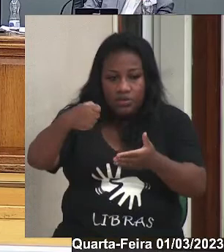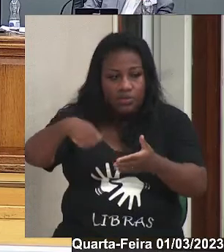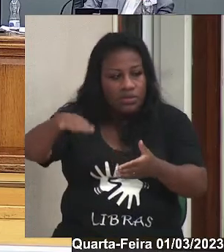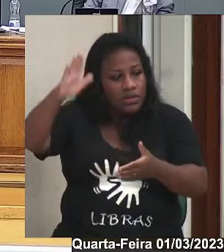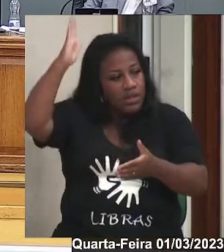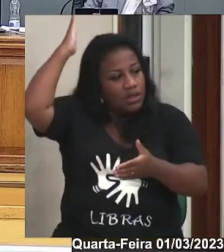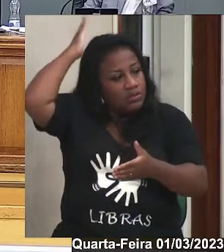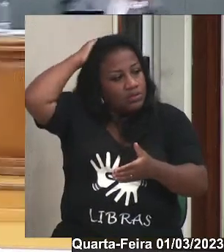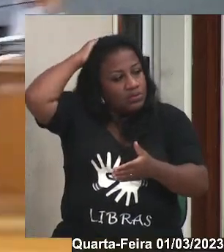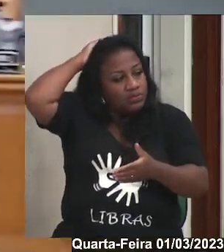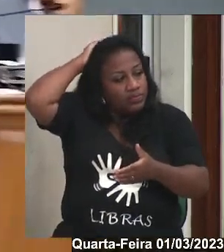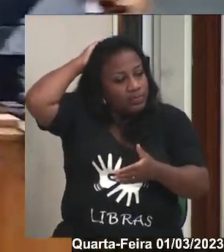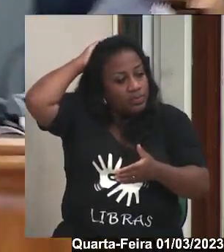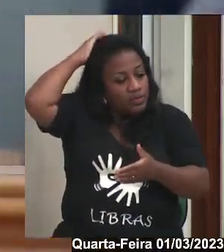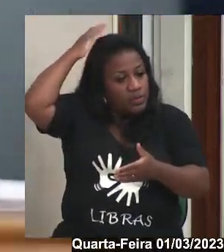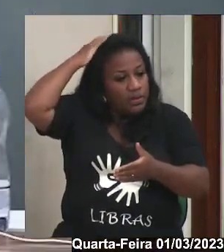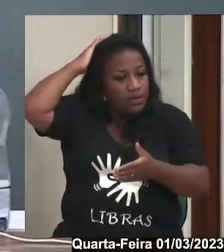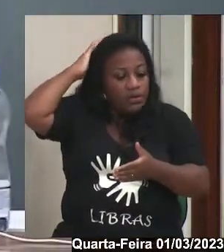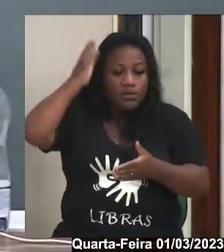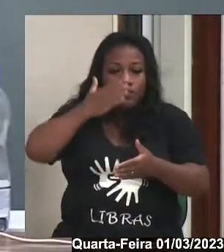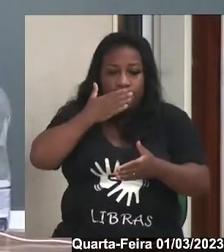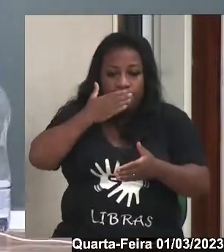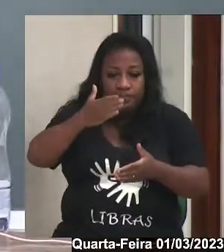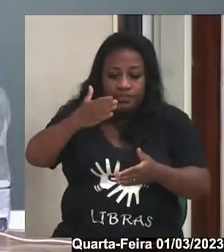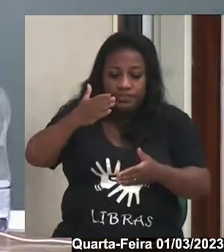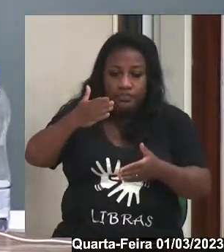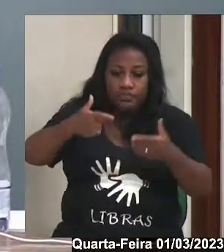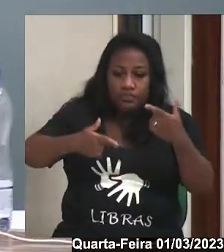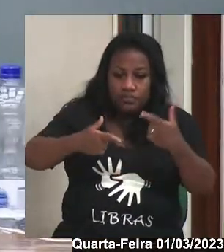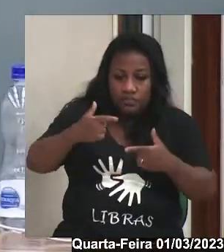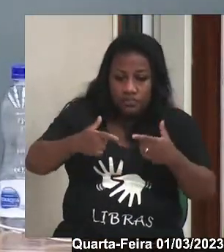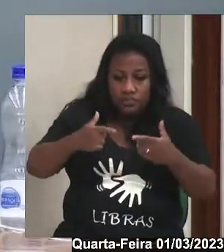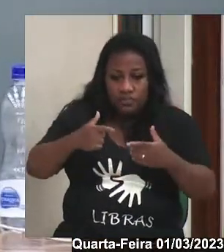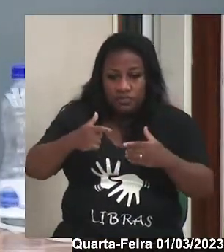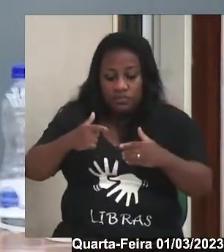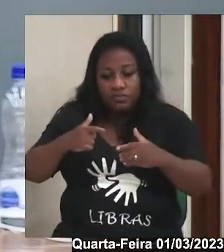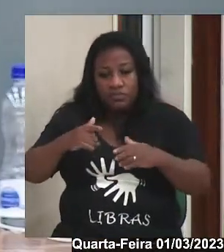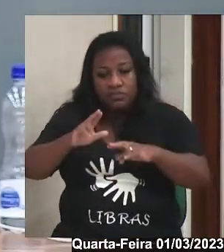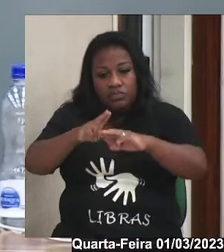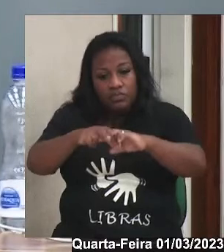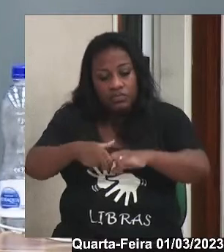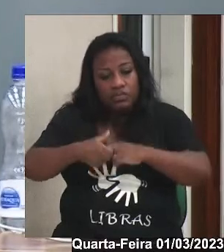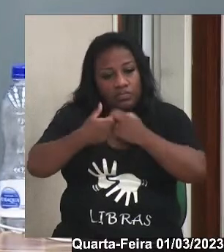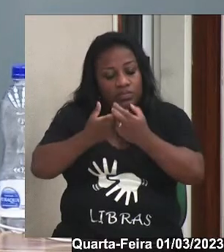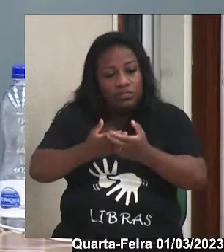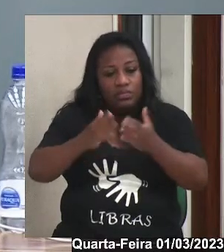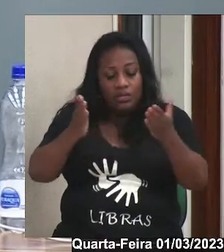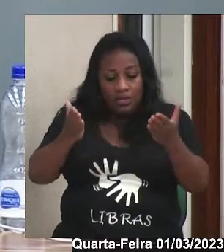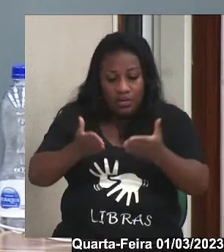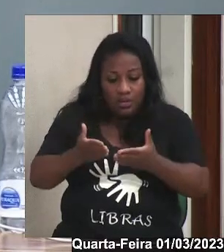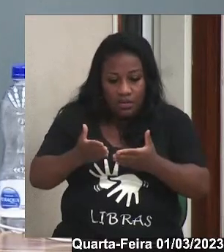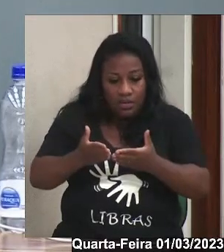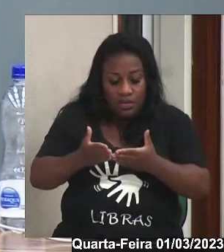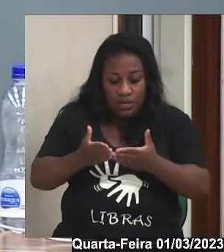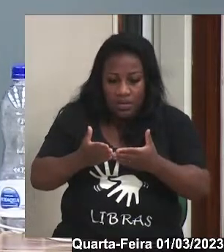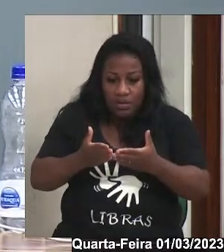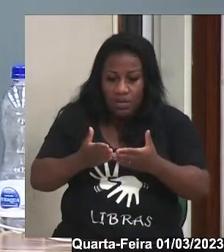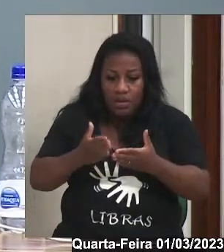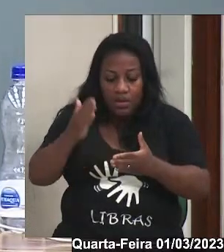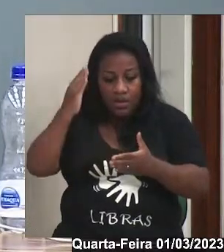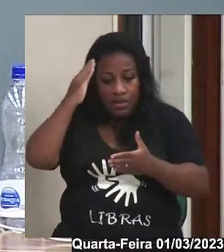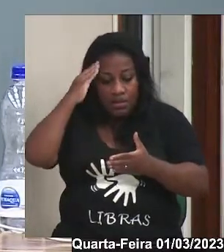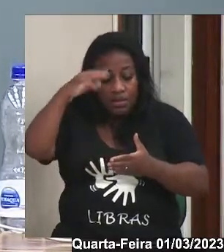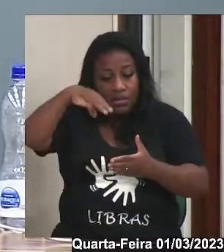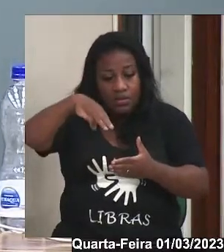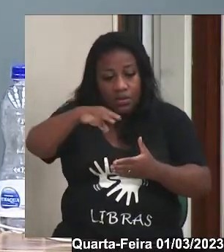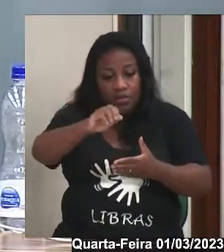Adalto Batista da Silva. Dispõe sobre concessão de título da Imbuense das Artes ao senhor Mauro Matias Barbosa.